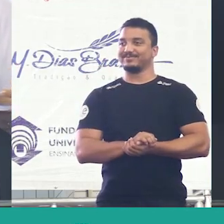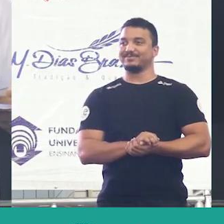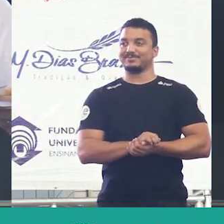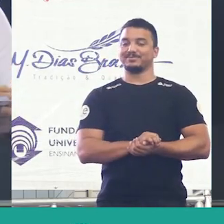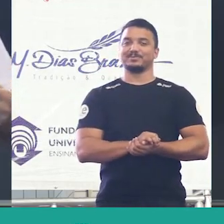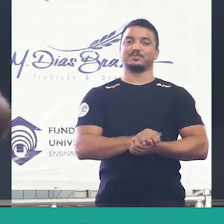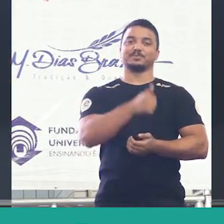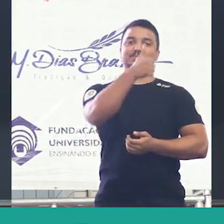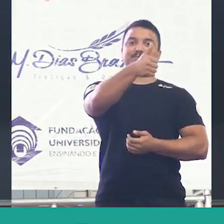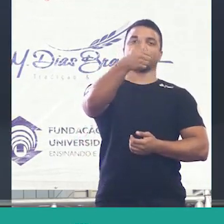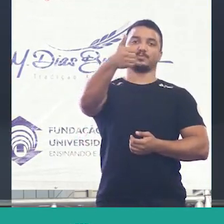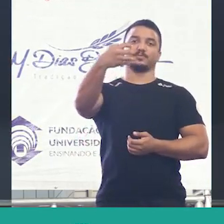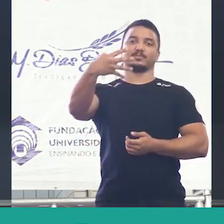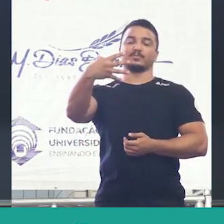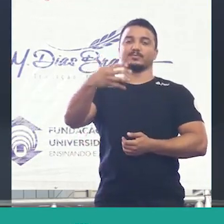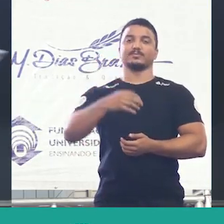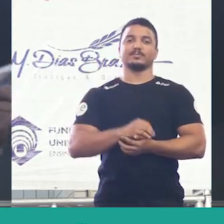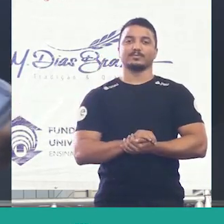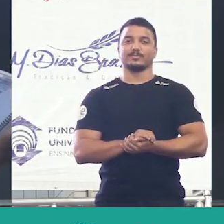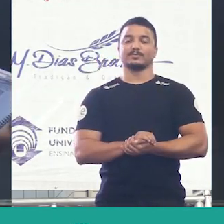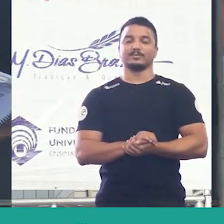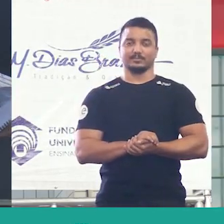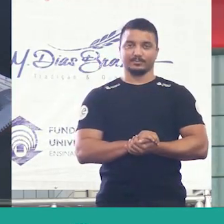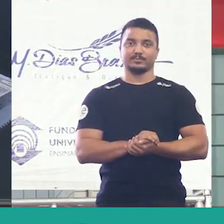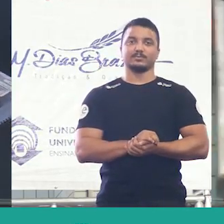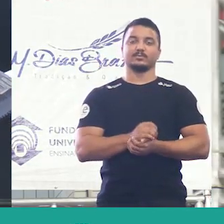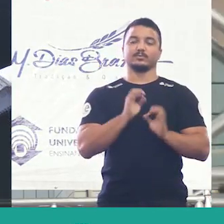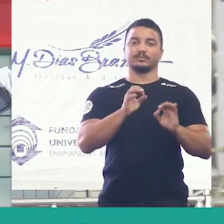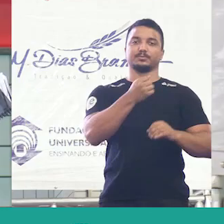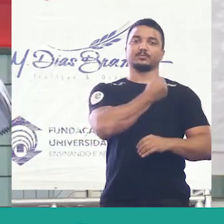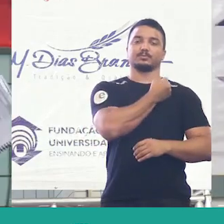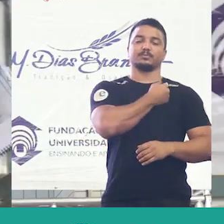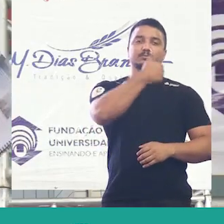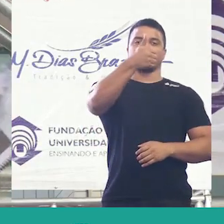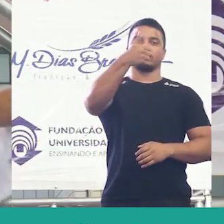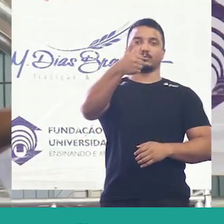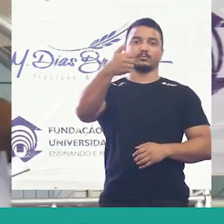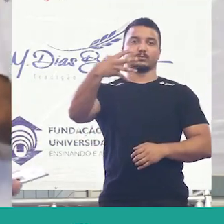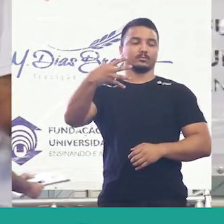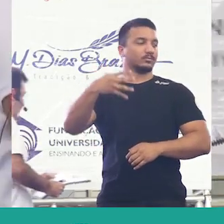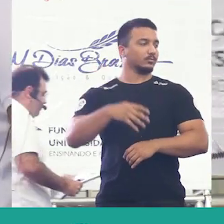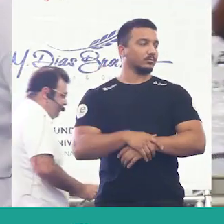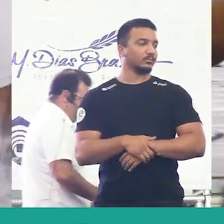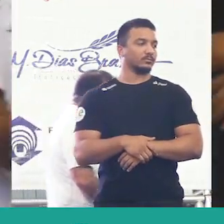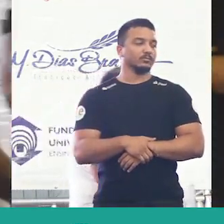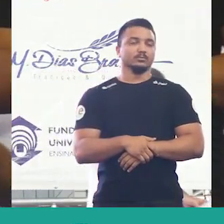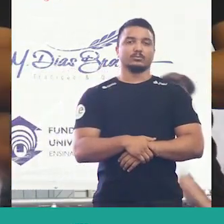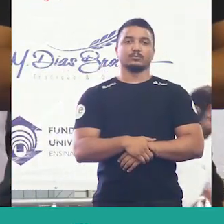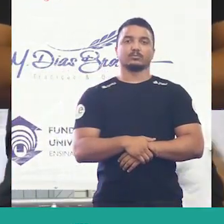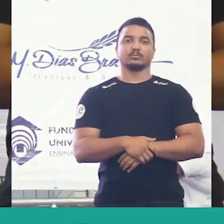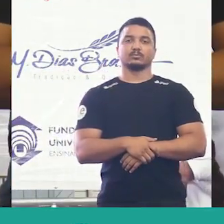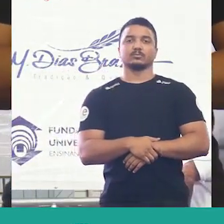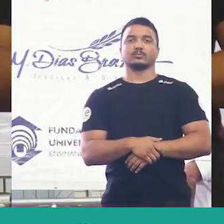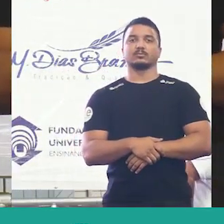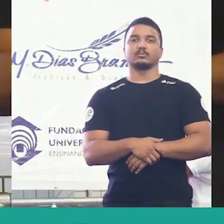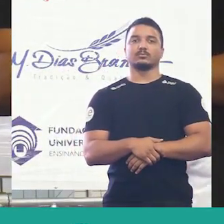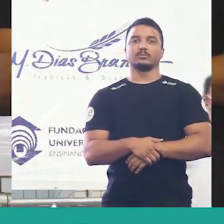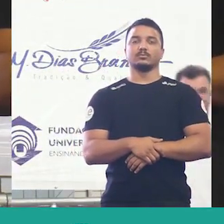120 nada não, 114. Isso mesmo, 114. Vamos lá?